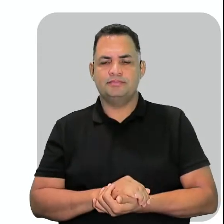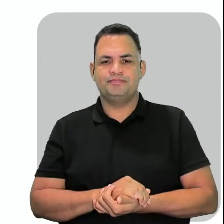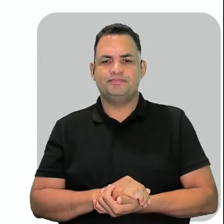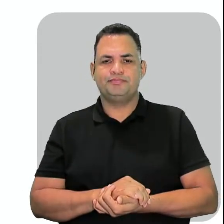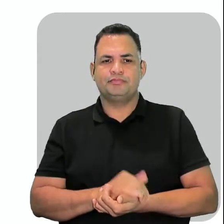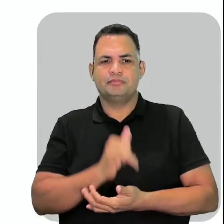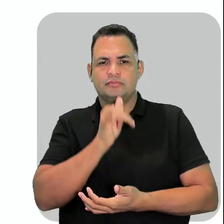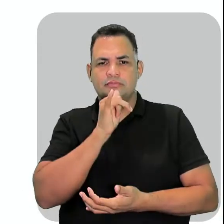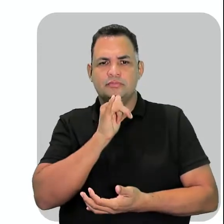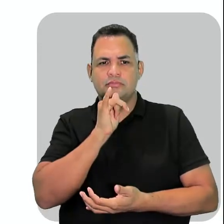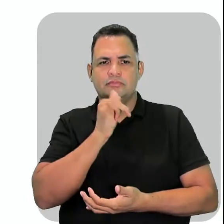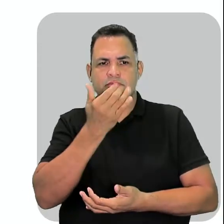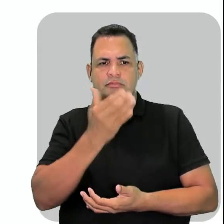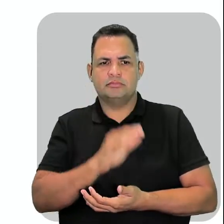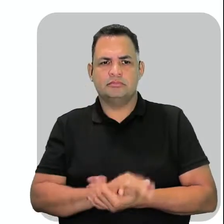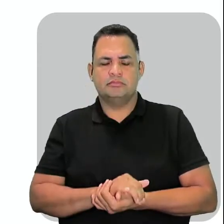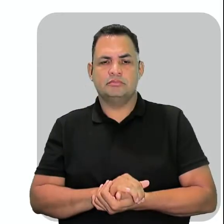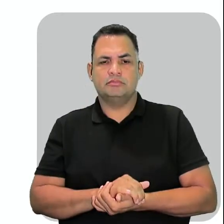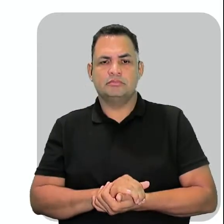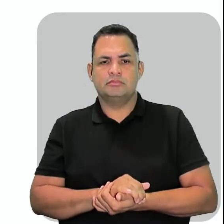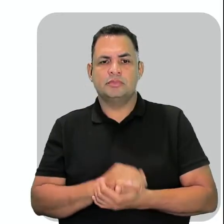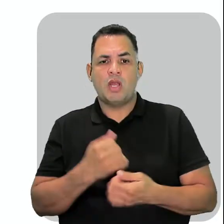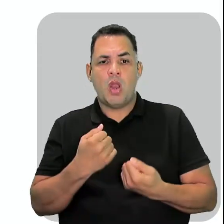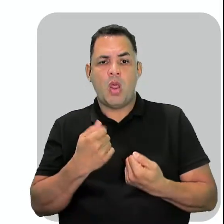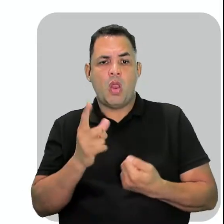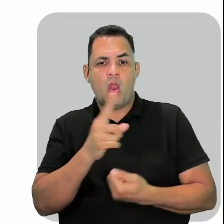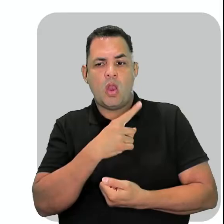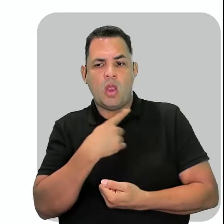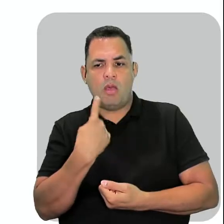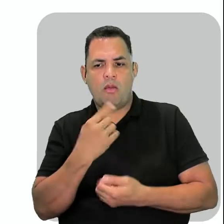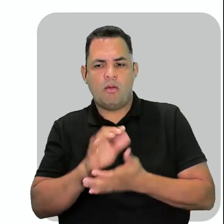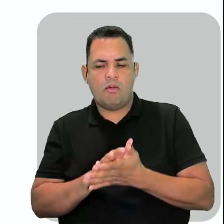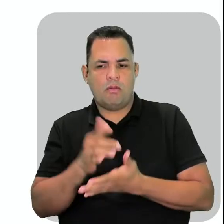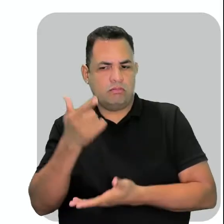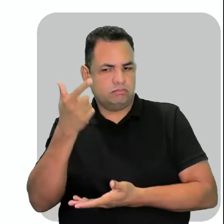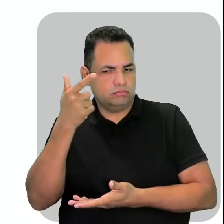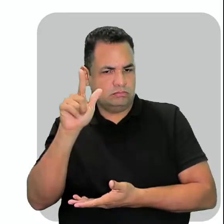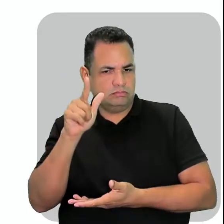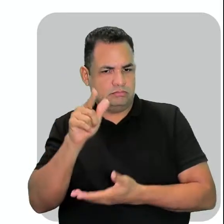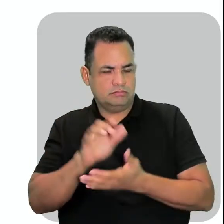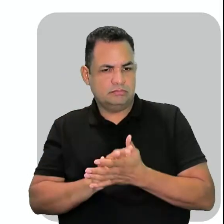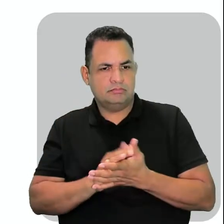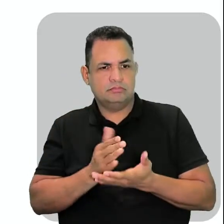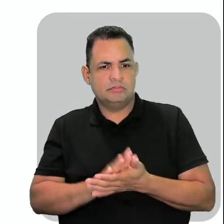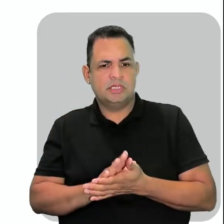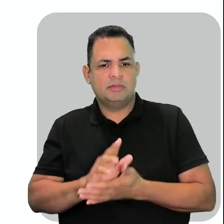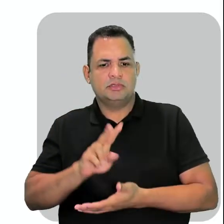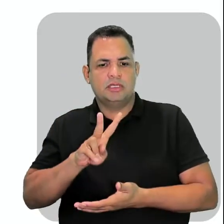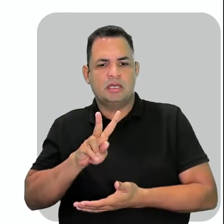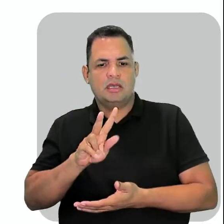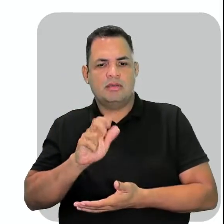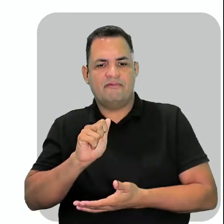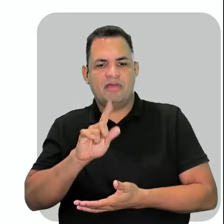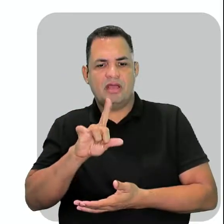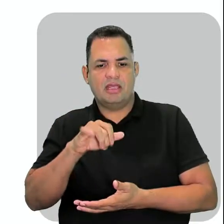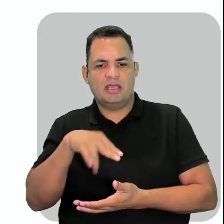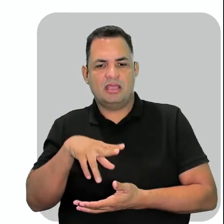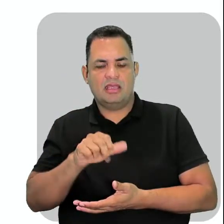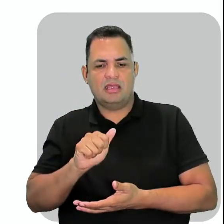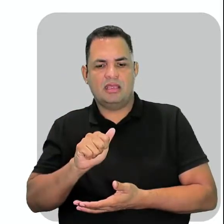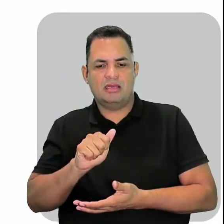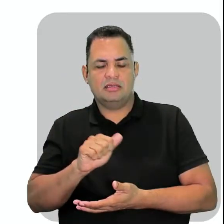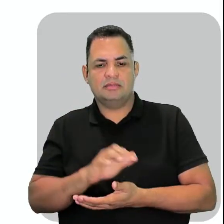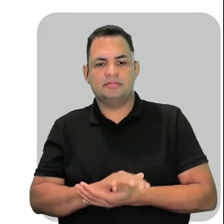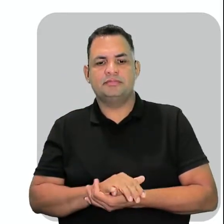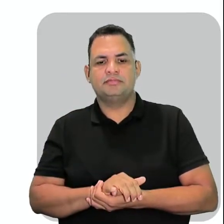Como exemplo de aminoácido que nós não conseguimos produzir, nós temos a valina. Ela é